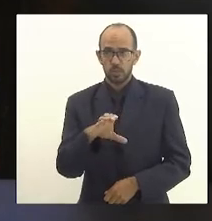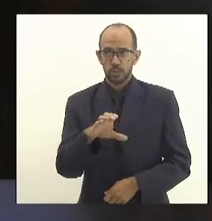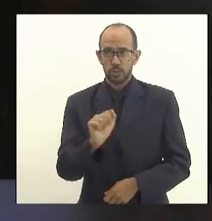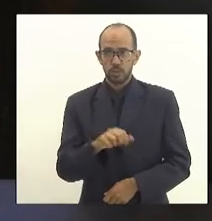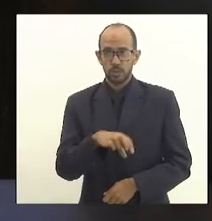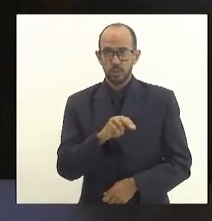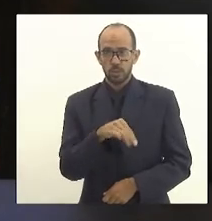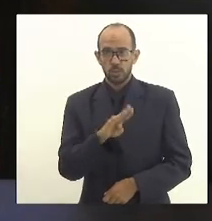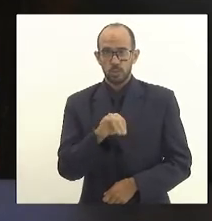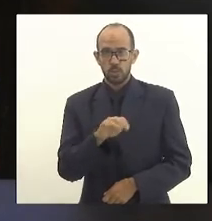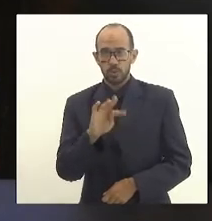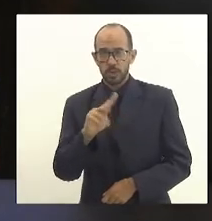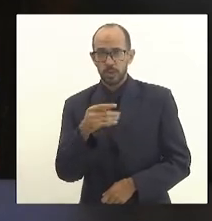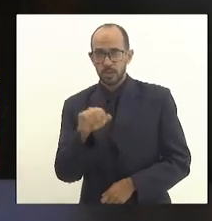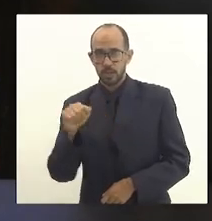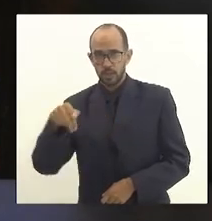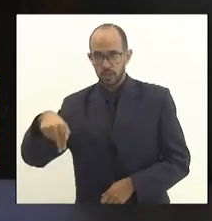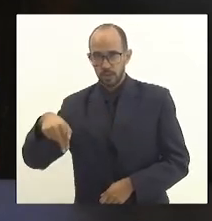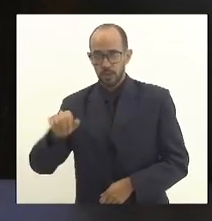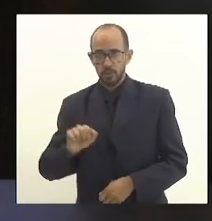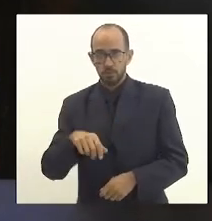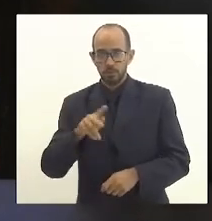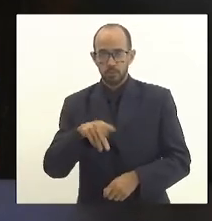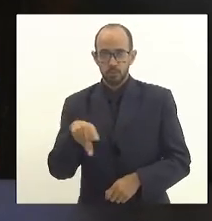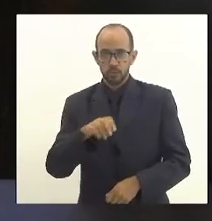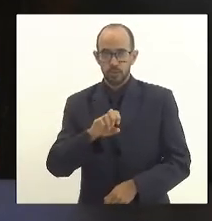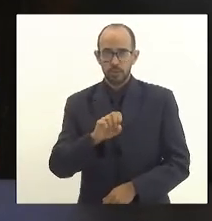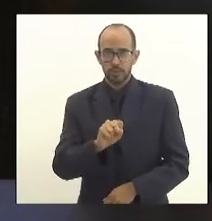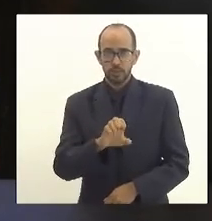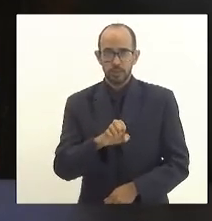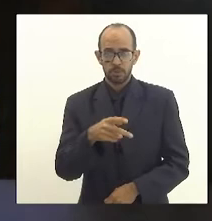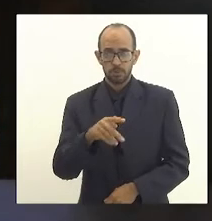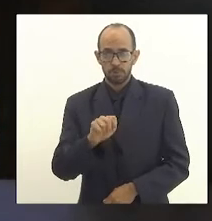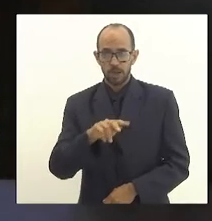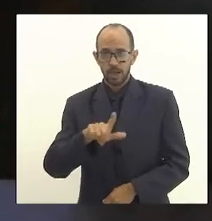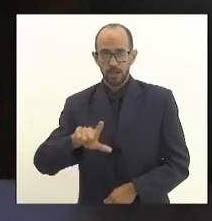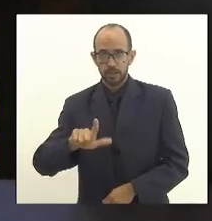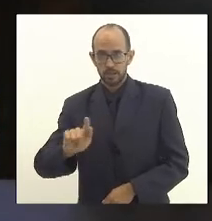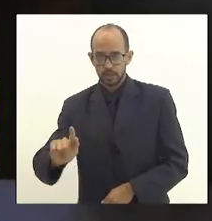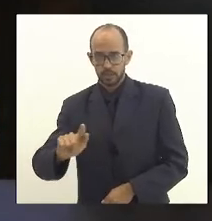da CEPLAG, Cacilda Mara, conselheira CRC,